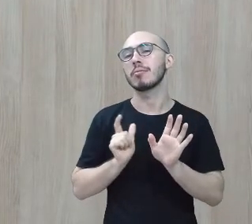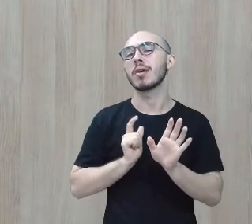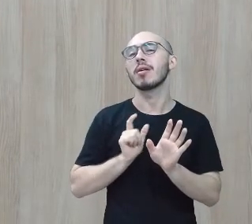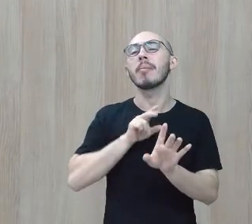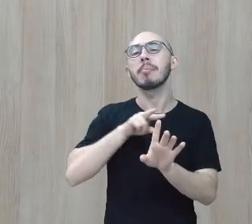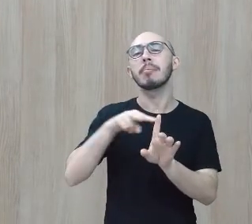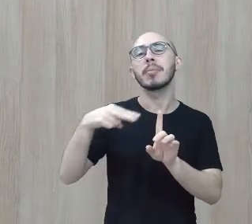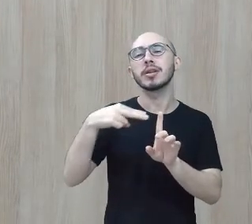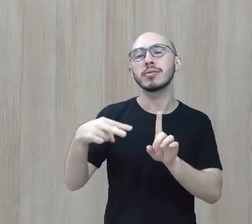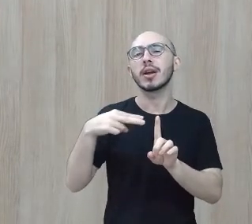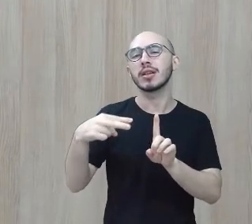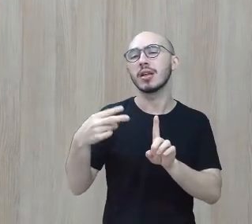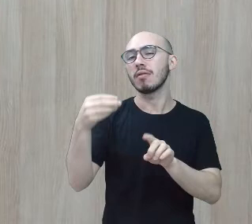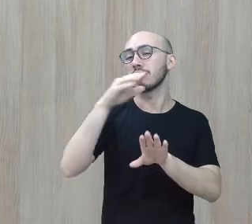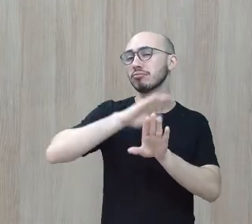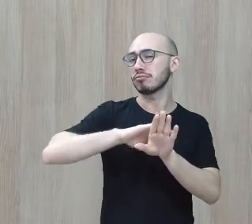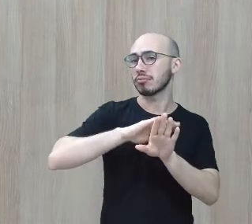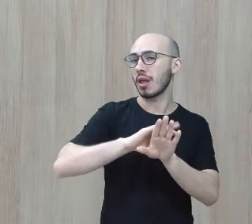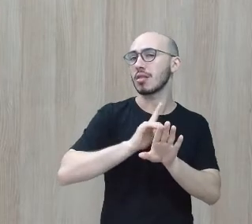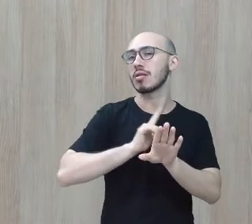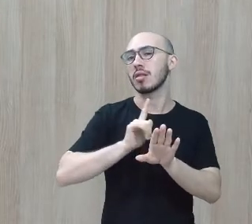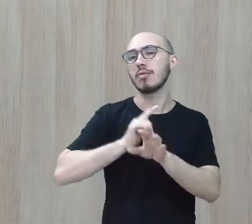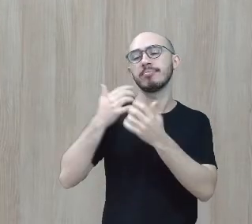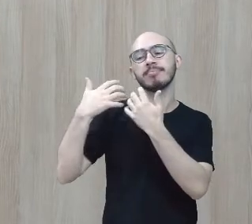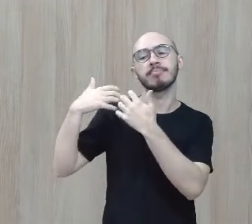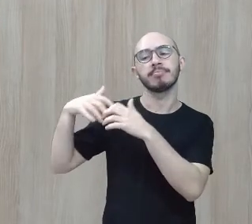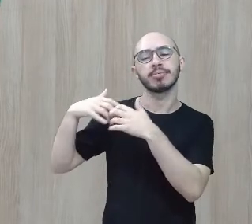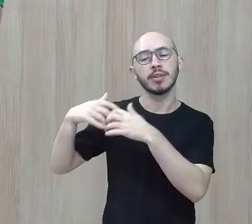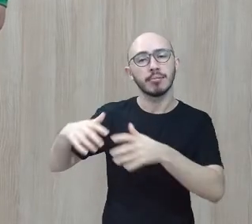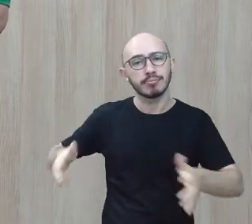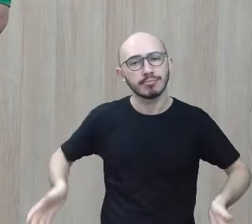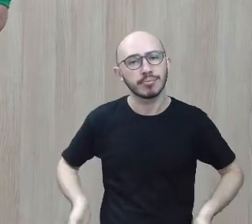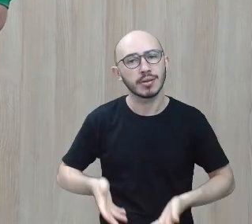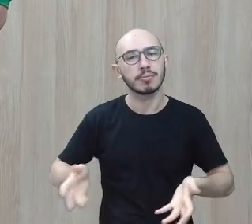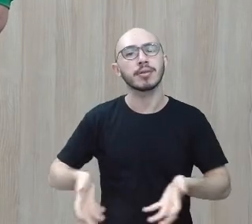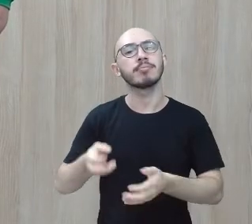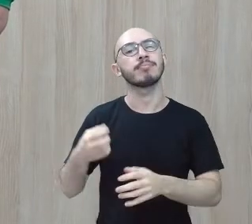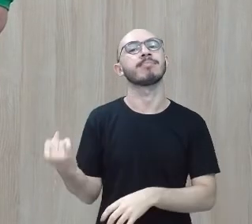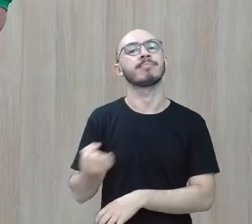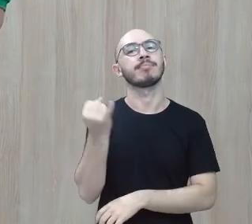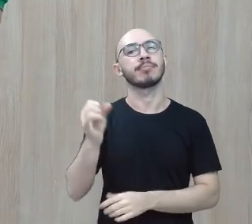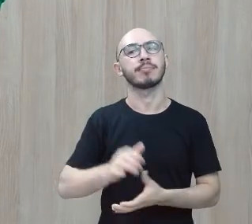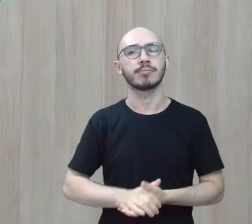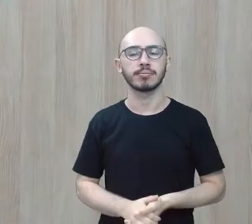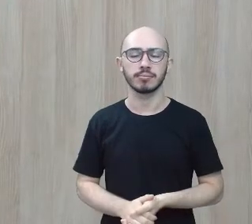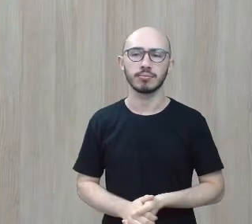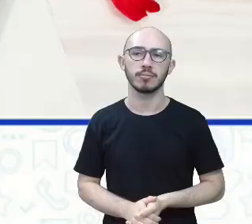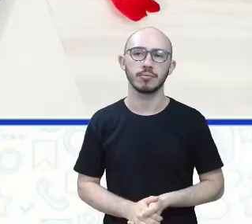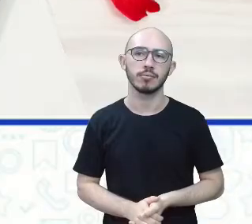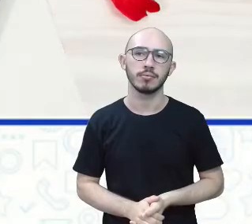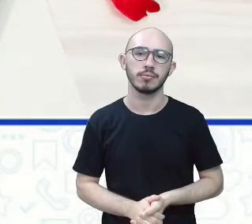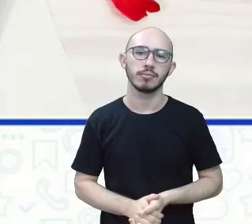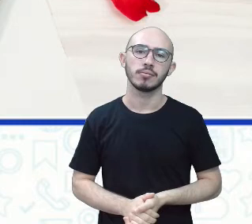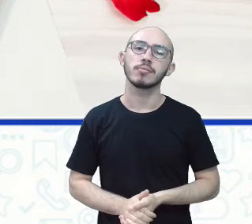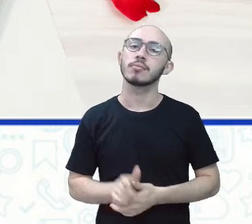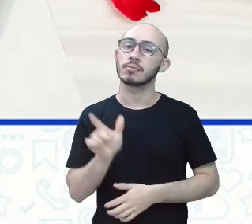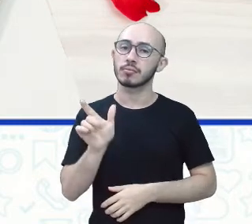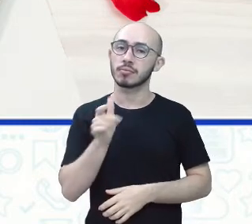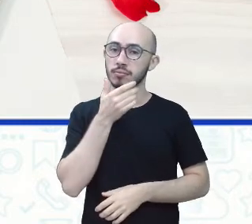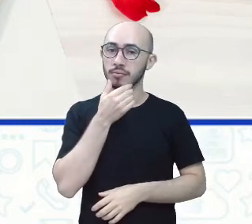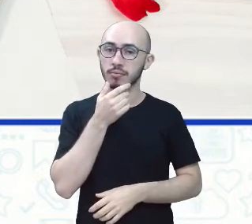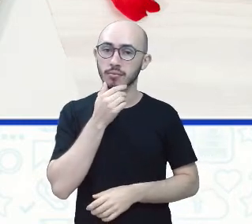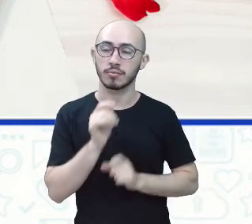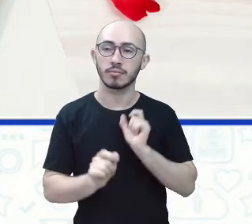de pensamento. Então, isso é muito importante, pessoal. Nesse sentido, ele deu densidade